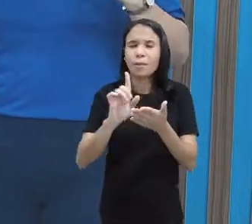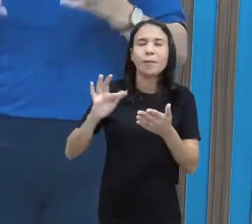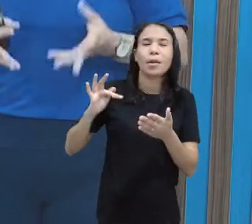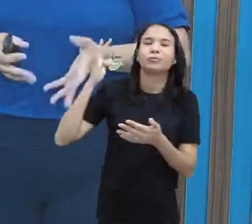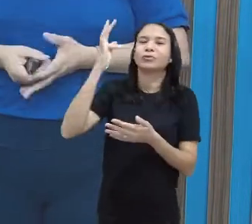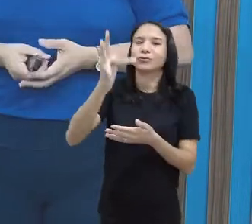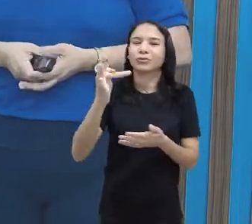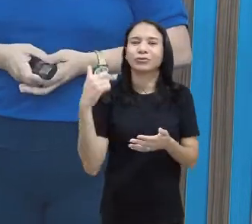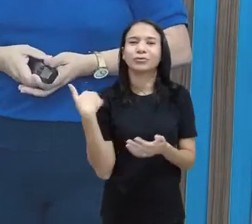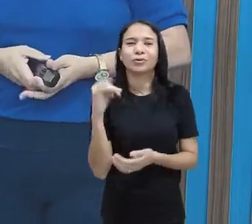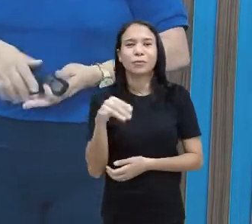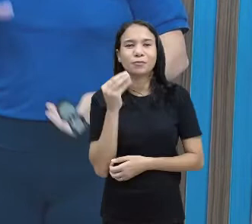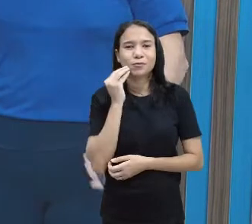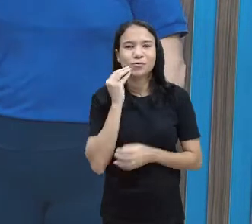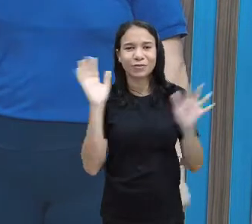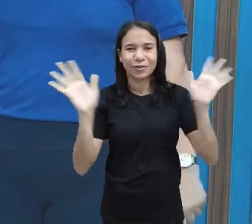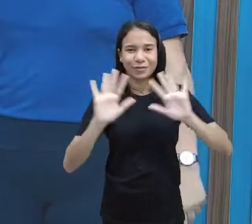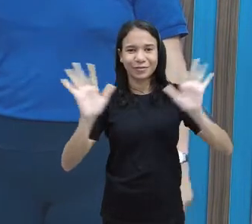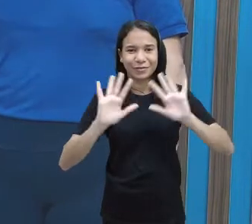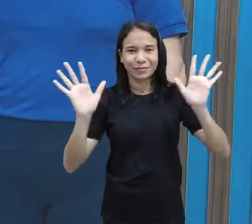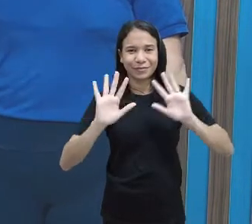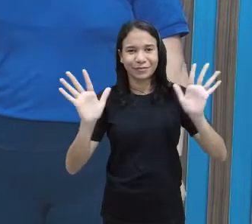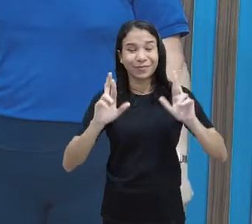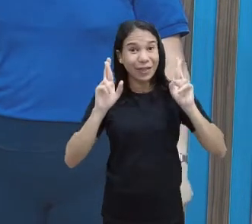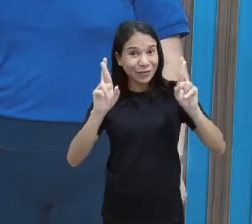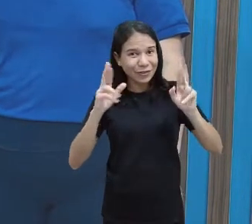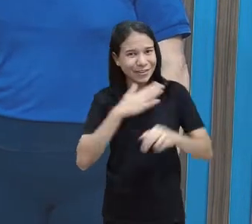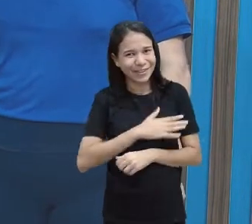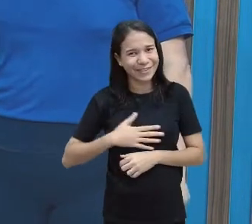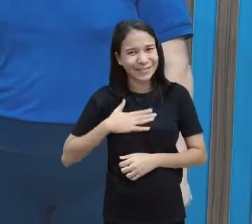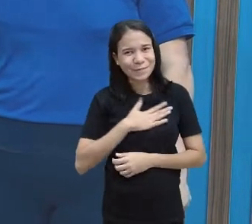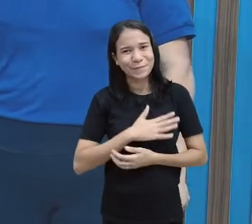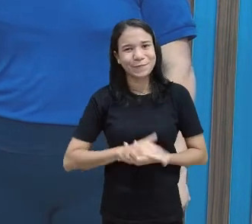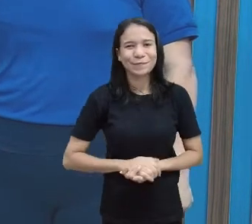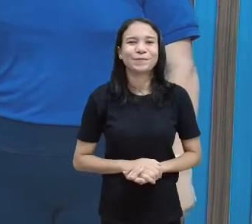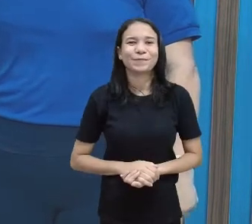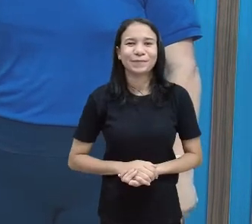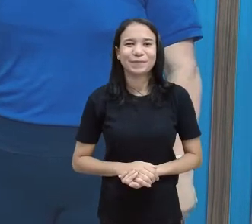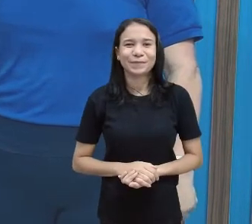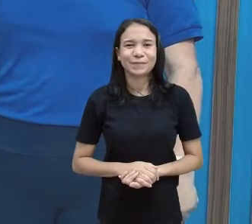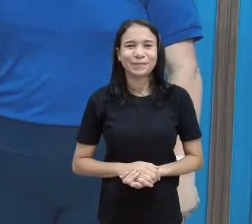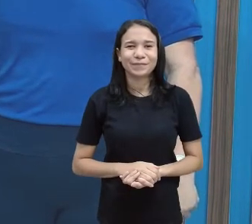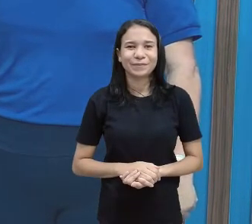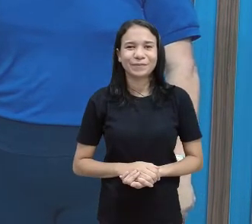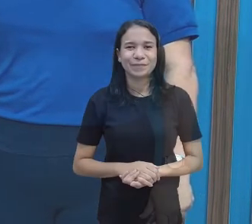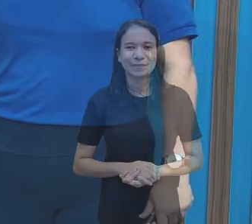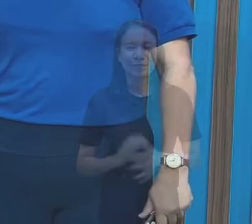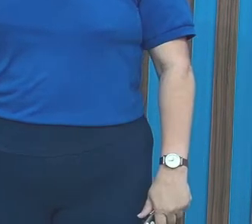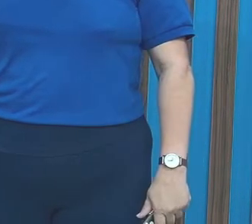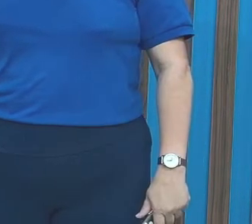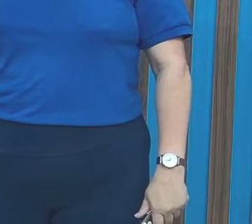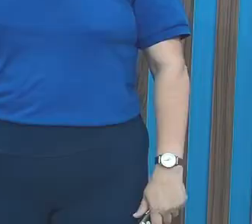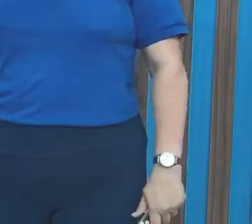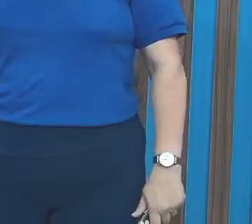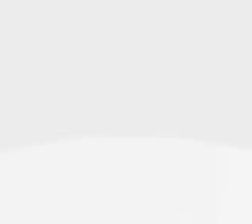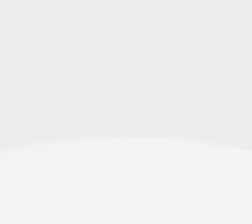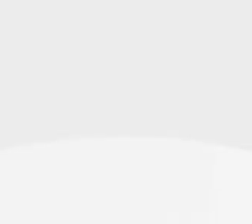assim que a gente tiver oportunidade. Espero que vocês tenham gostado. Tchau.